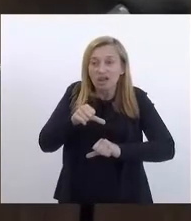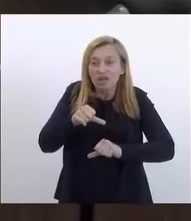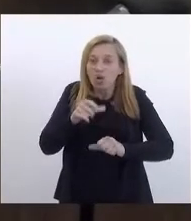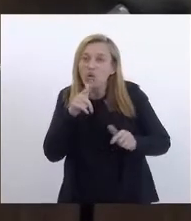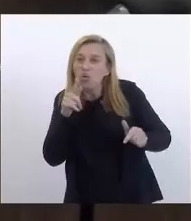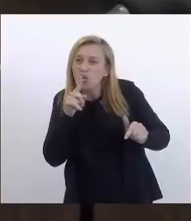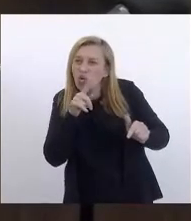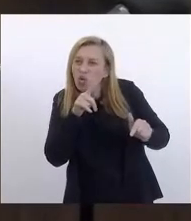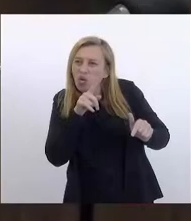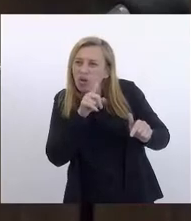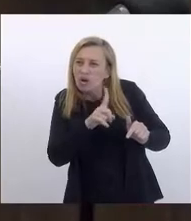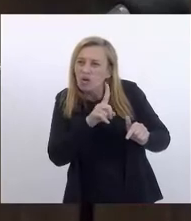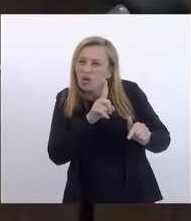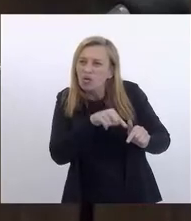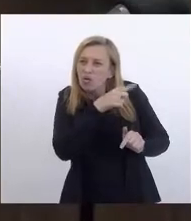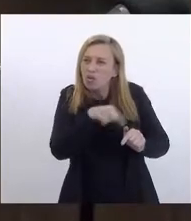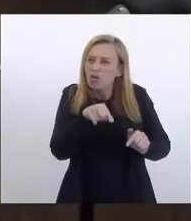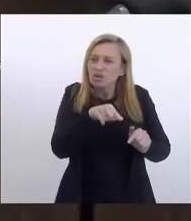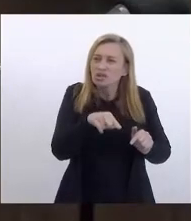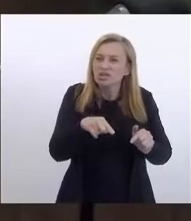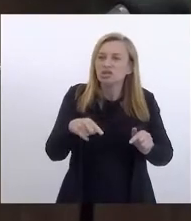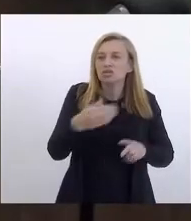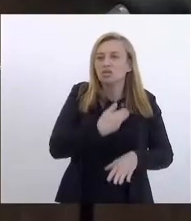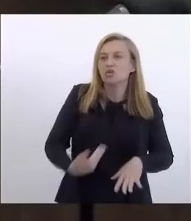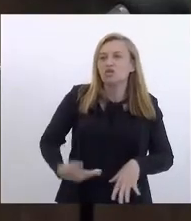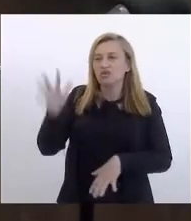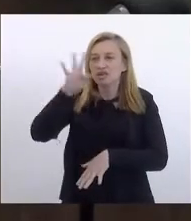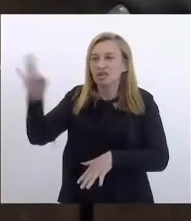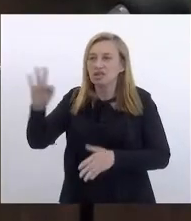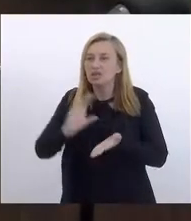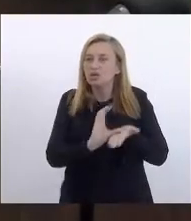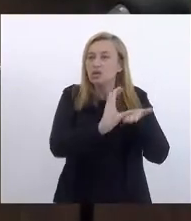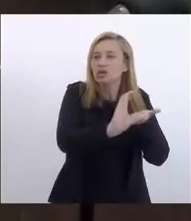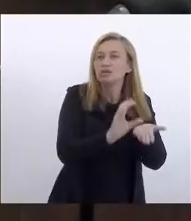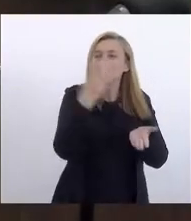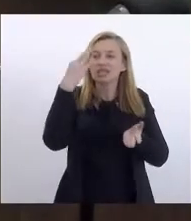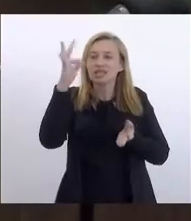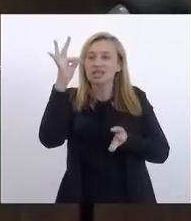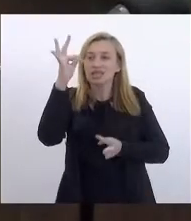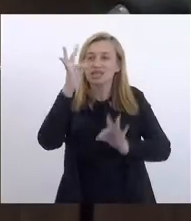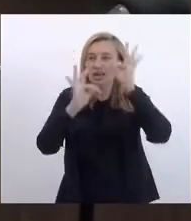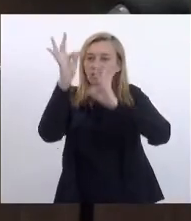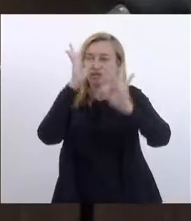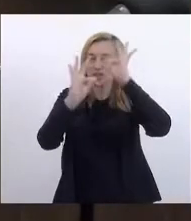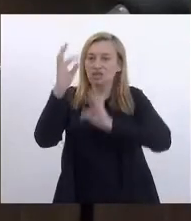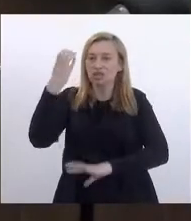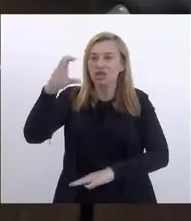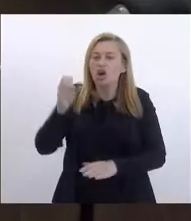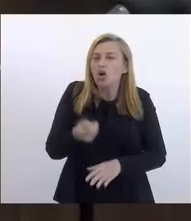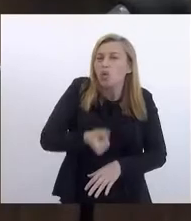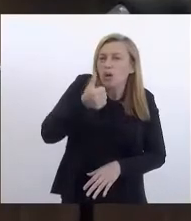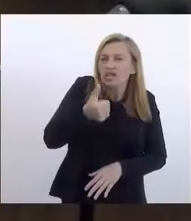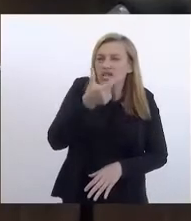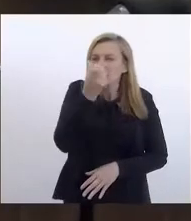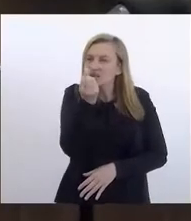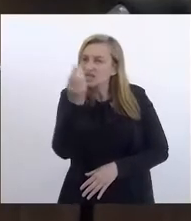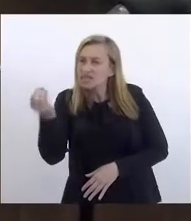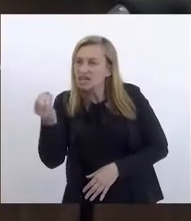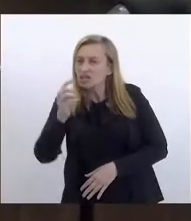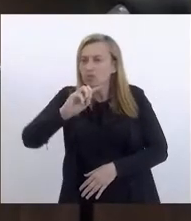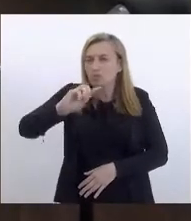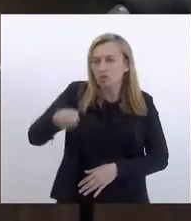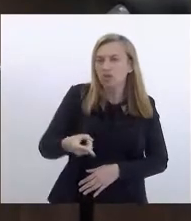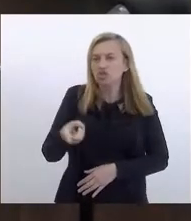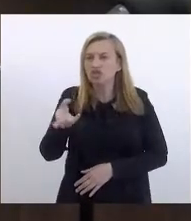cortes por parte do governo federal dos recursos da ciência e tecnologia, como recentemente quase 600 milhões de reais de